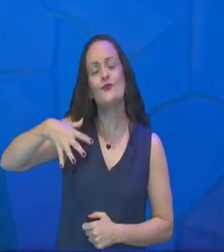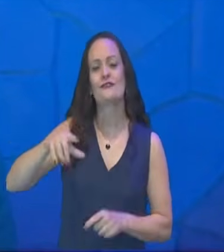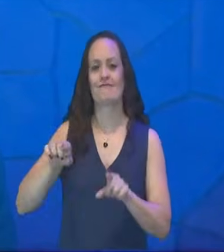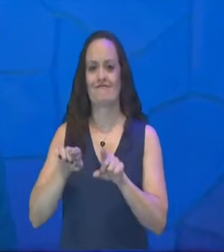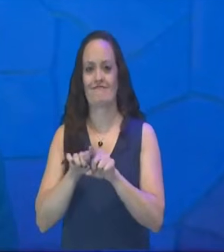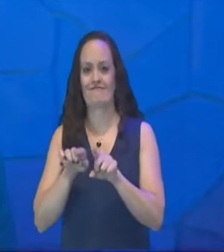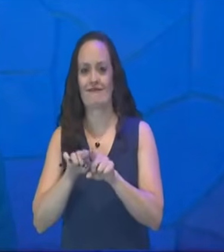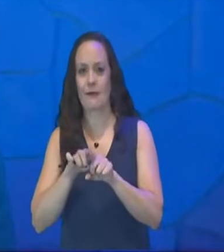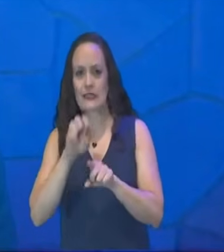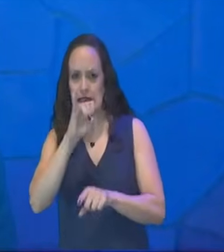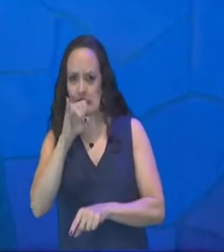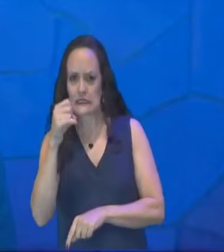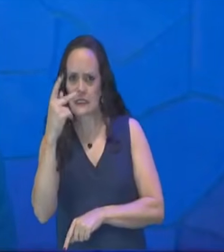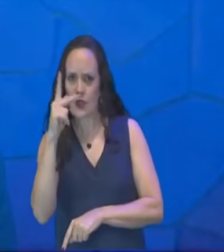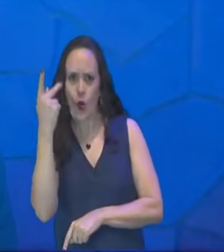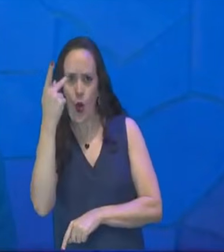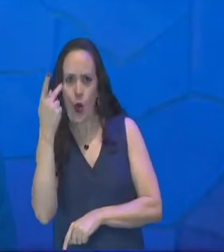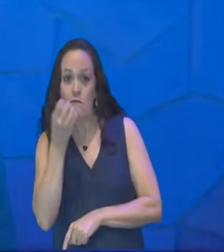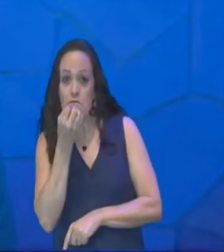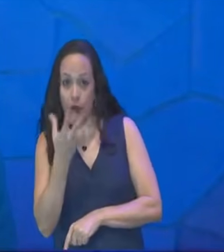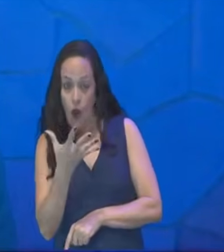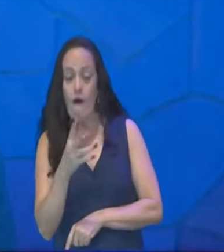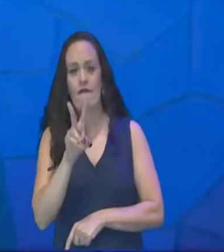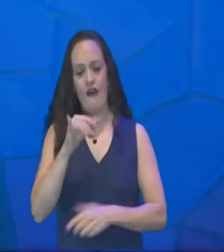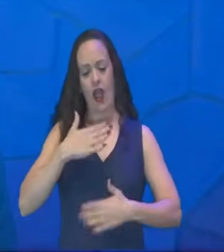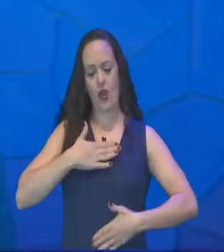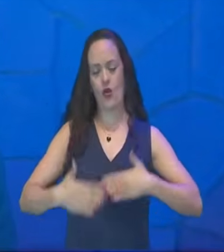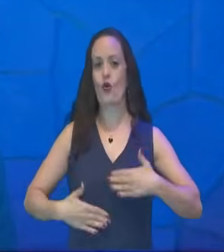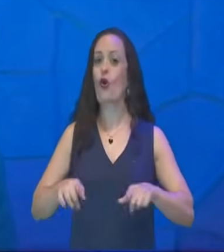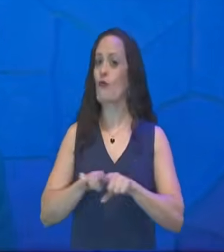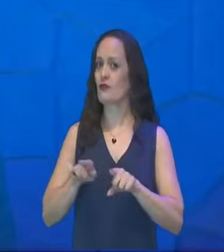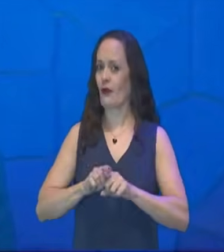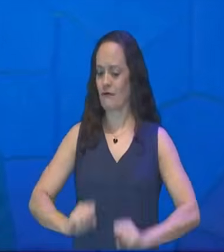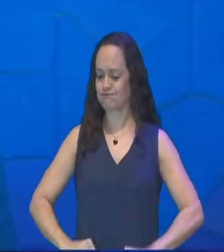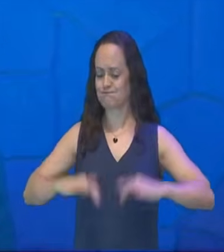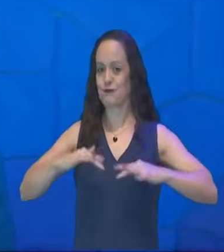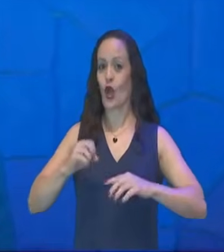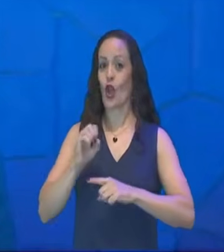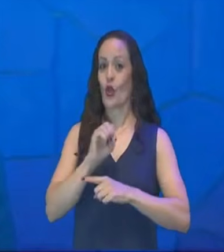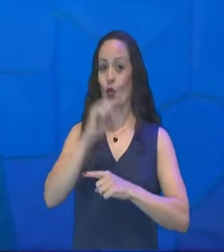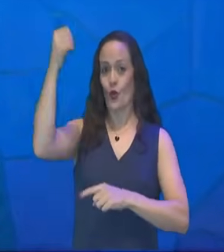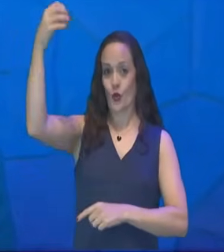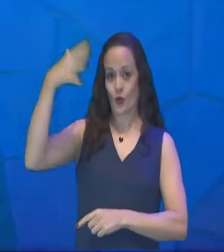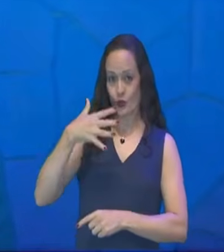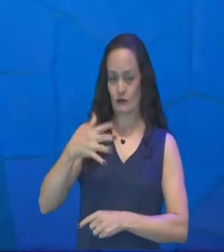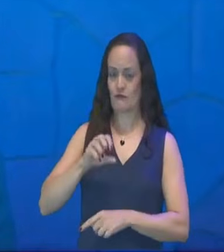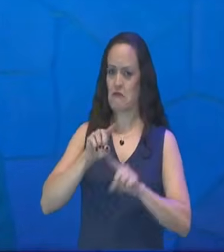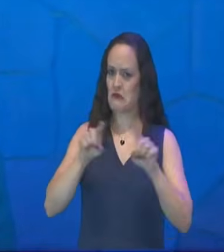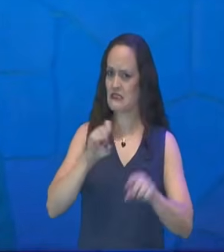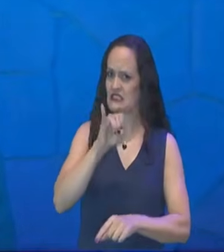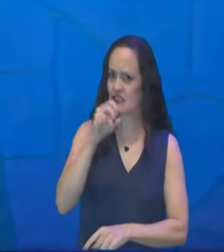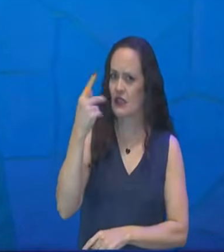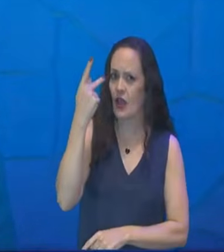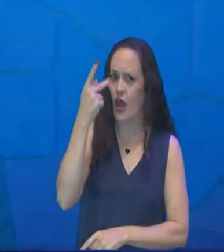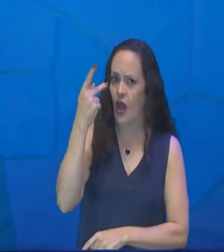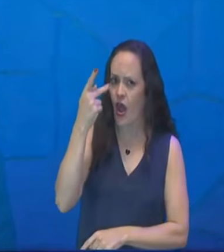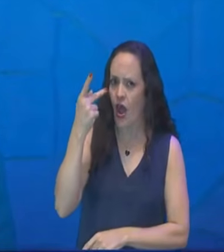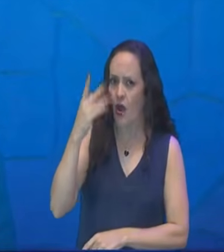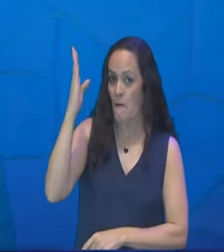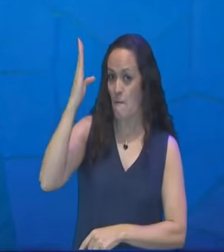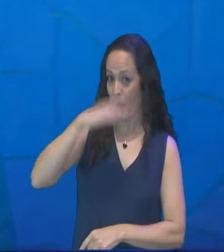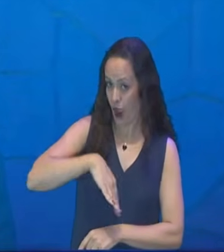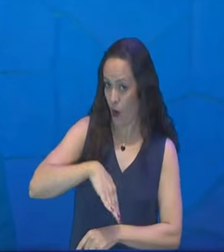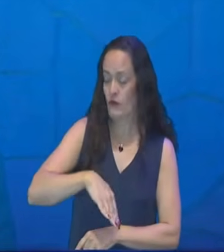olhos, se os seus olhos forem bons, todo o seu corpo será cheio de luz. Se, porém, os seus olhos forem